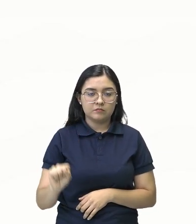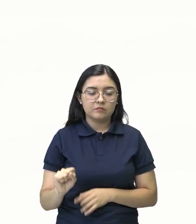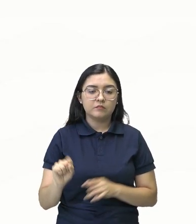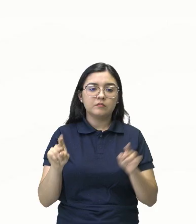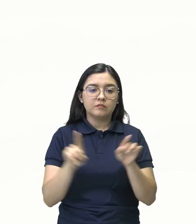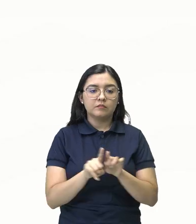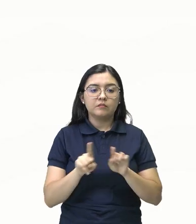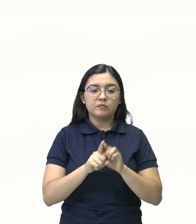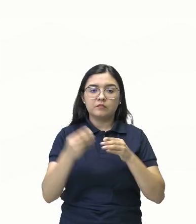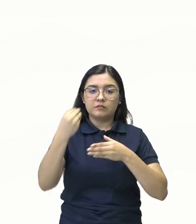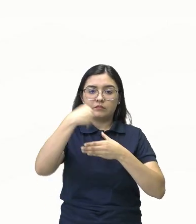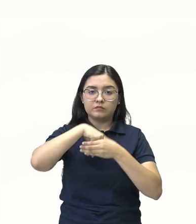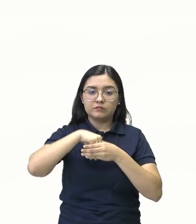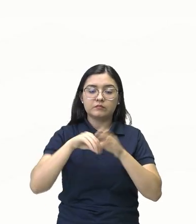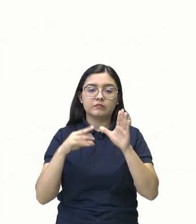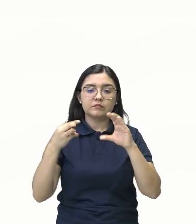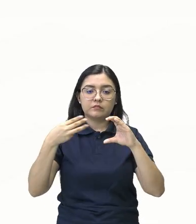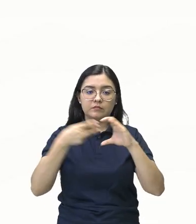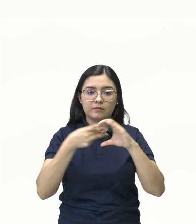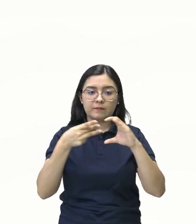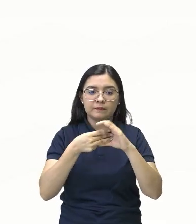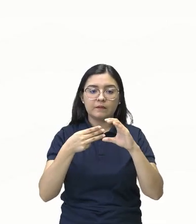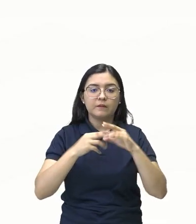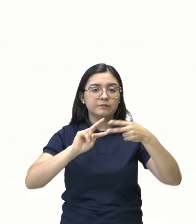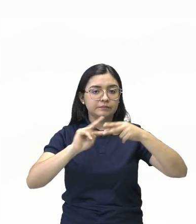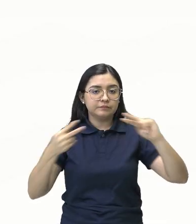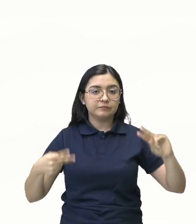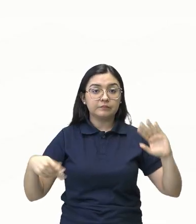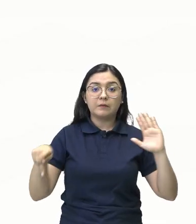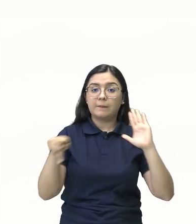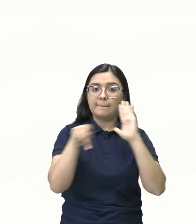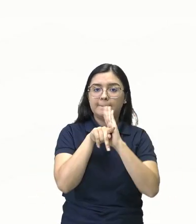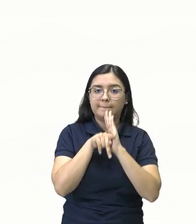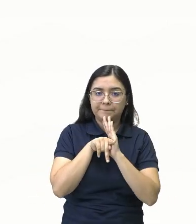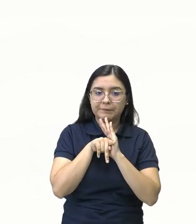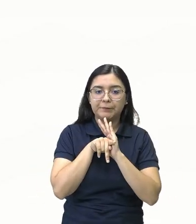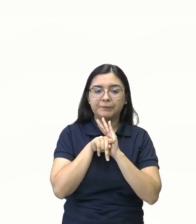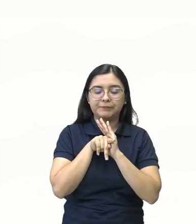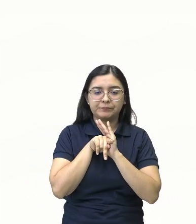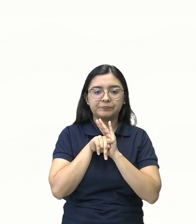dentro dessas células aqui, um DNA próprio. O DNA